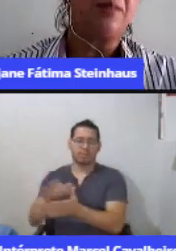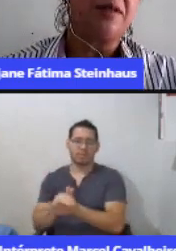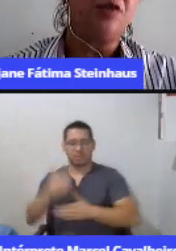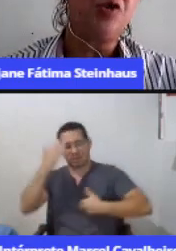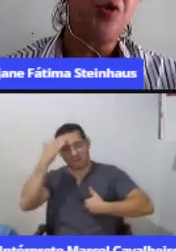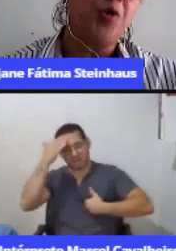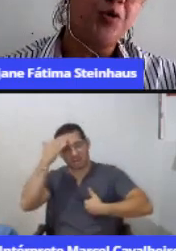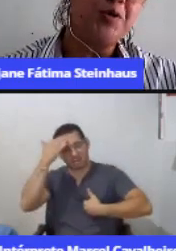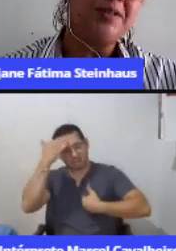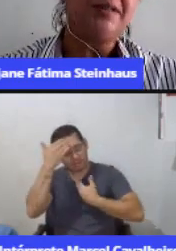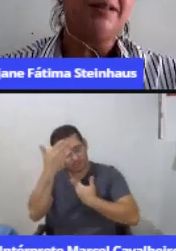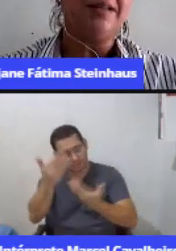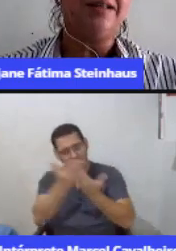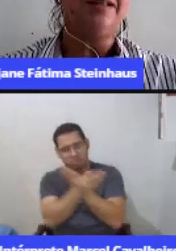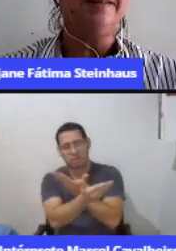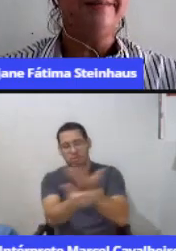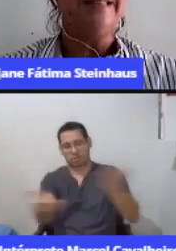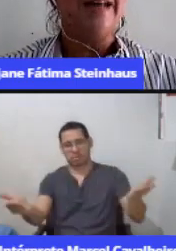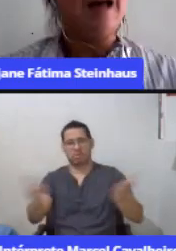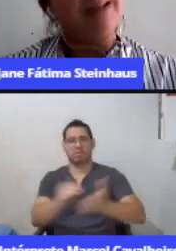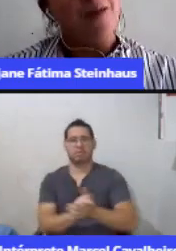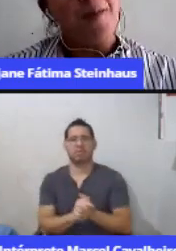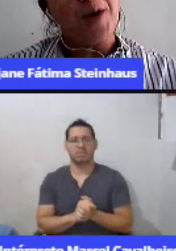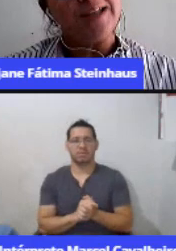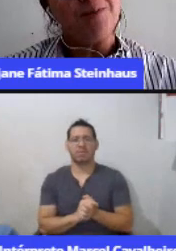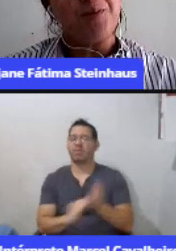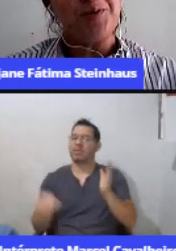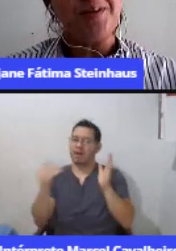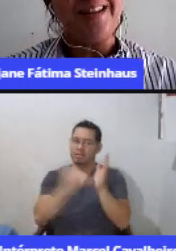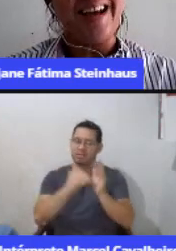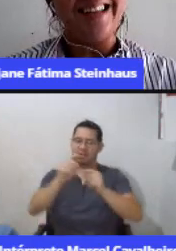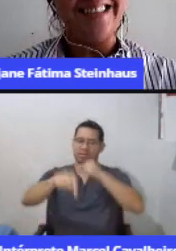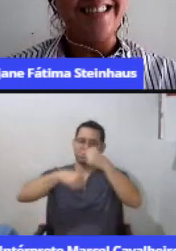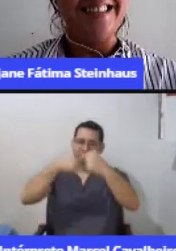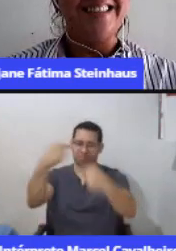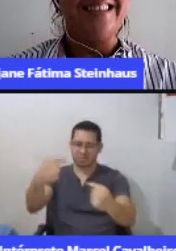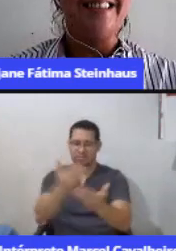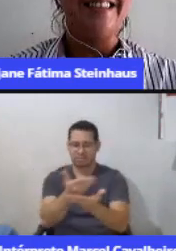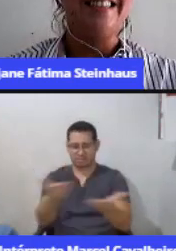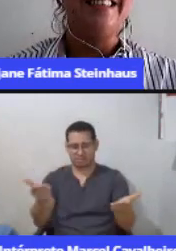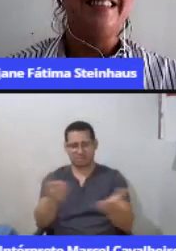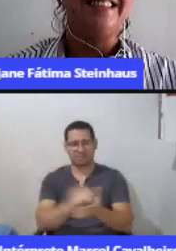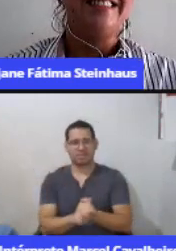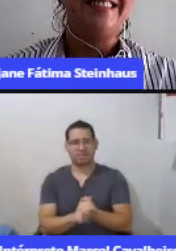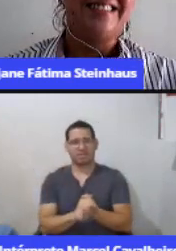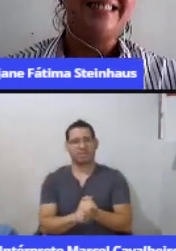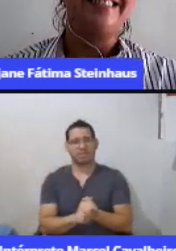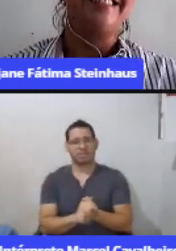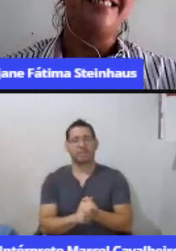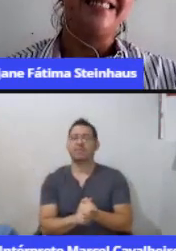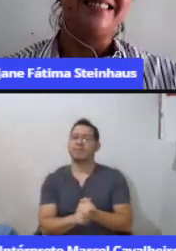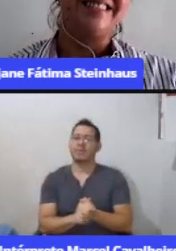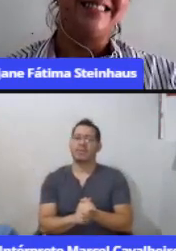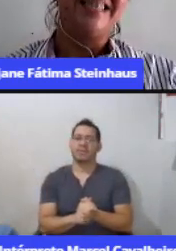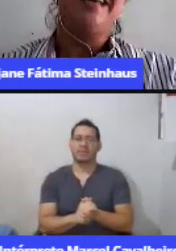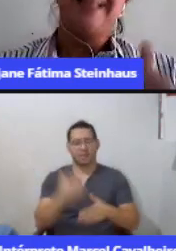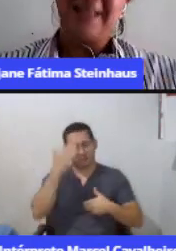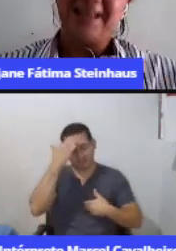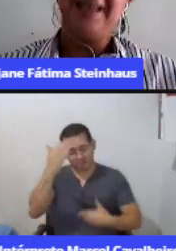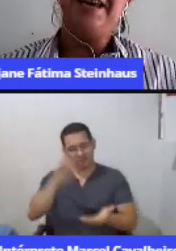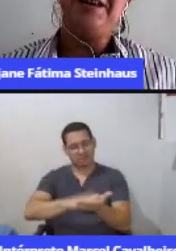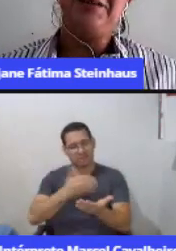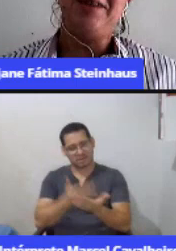coração a participação de todos e até uma próxima oportunidade. Nossa, muito obrigada ao nosso intérprete